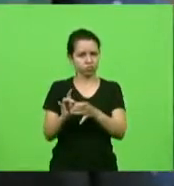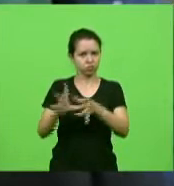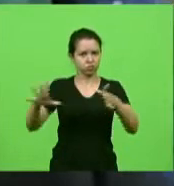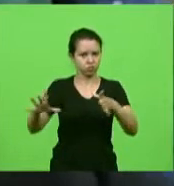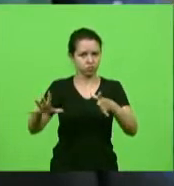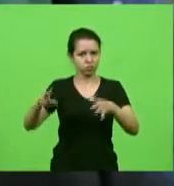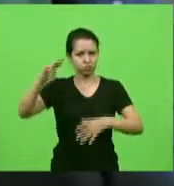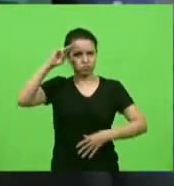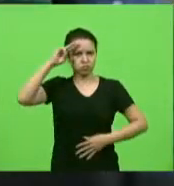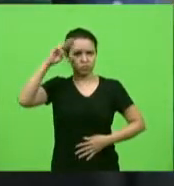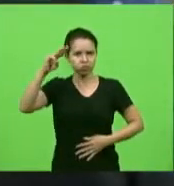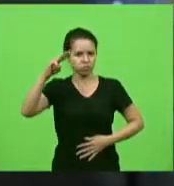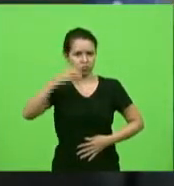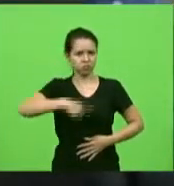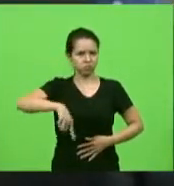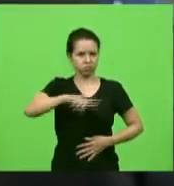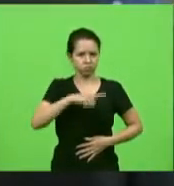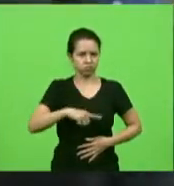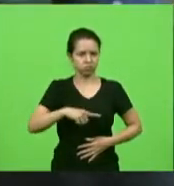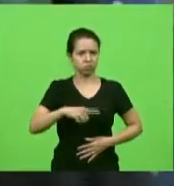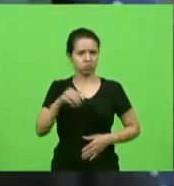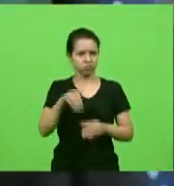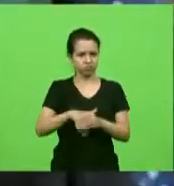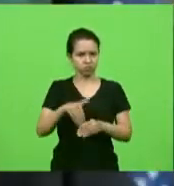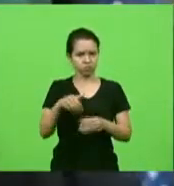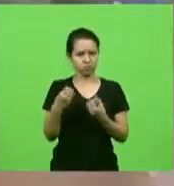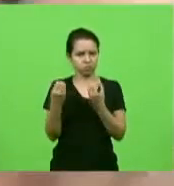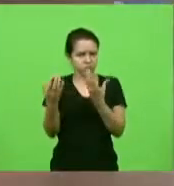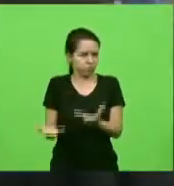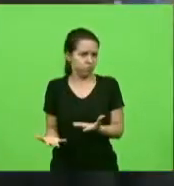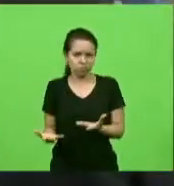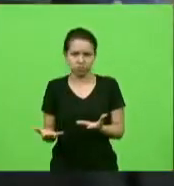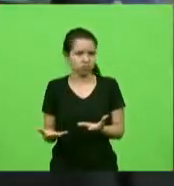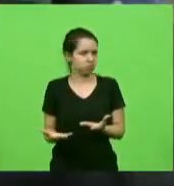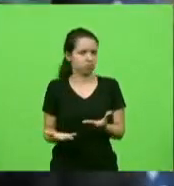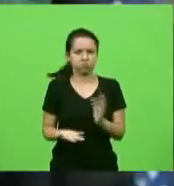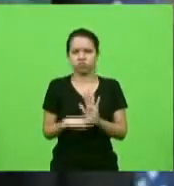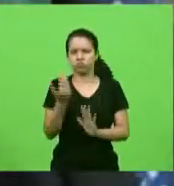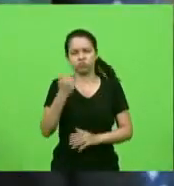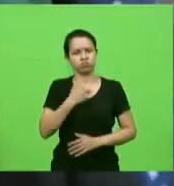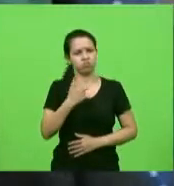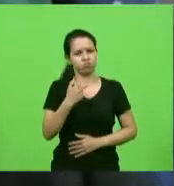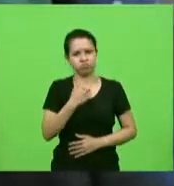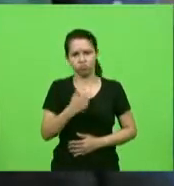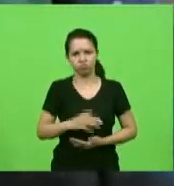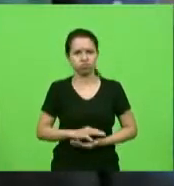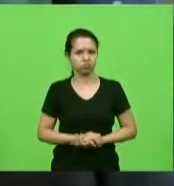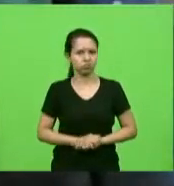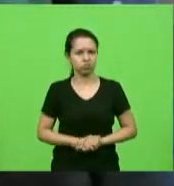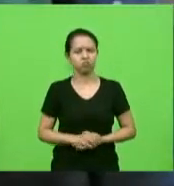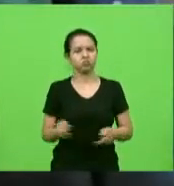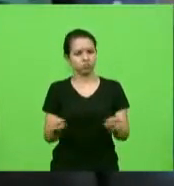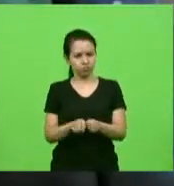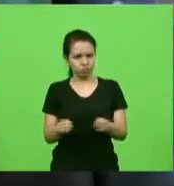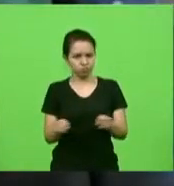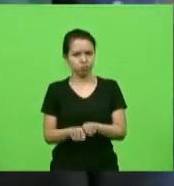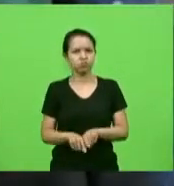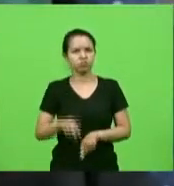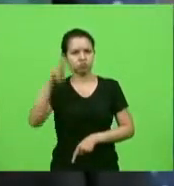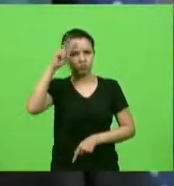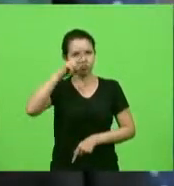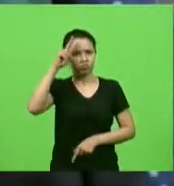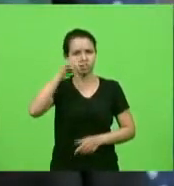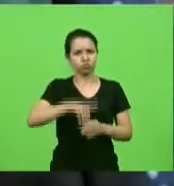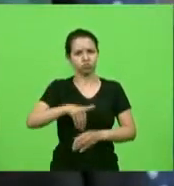não teremos condições mais de devolver o seu mandato. Trago também à memória o voto da desembargadora Sônia